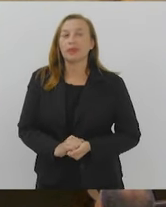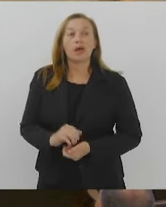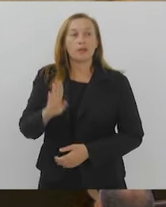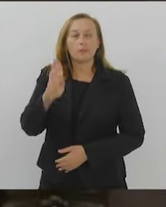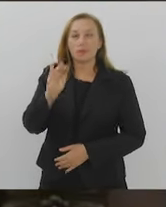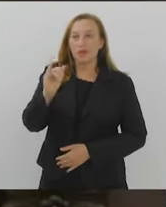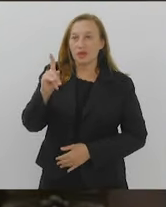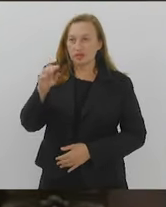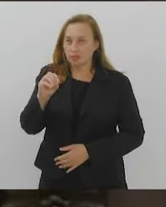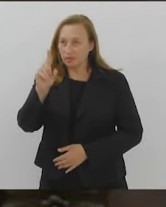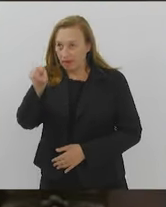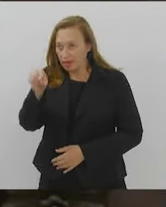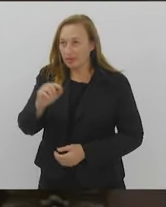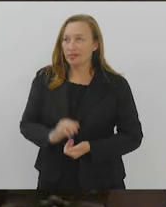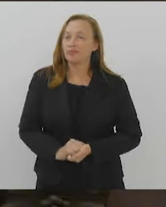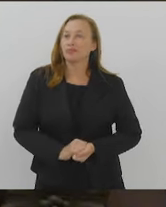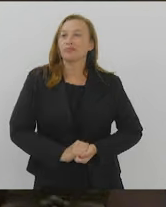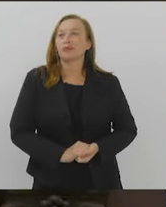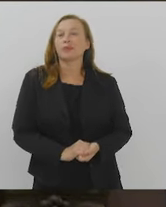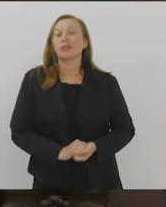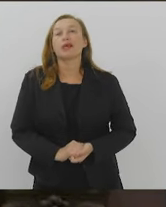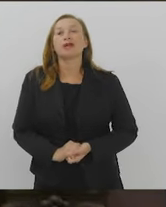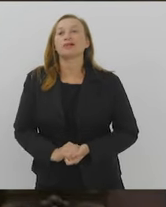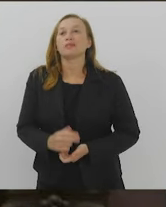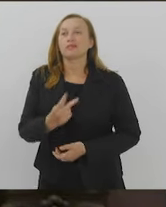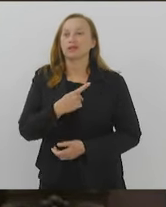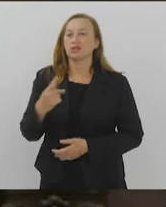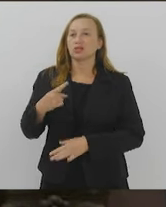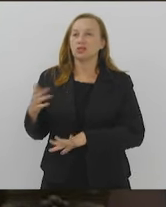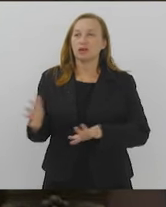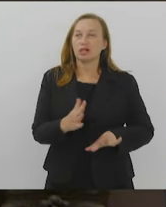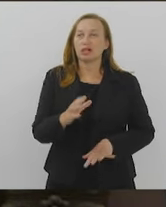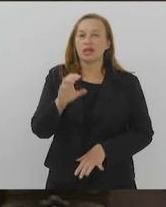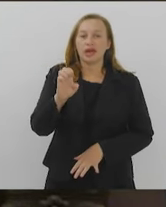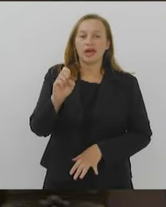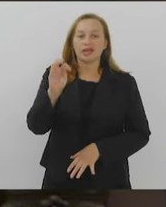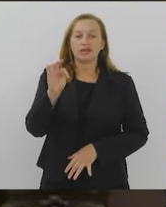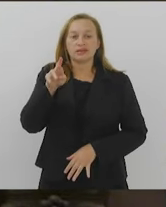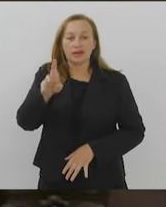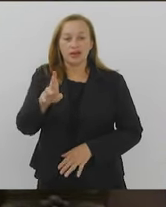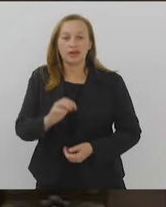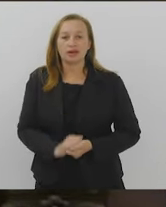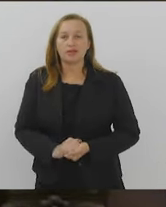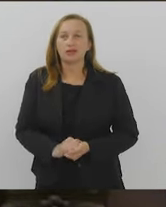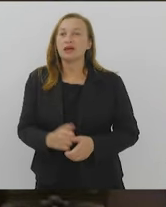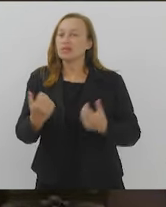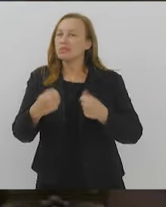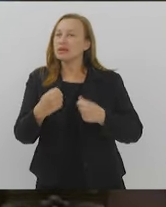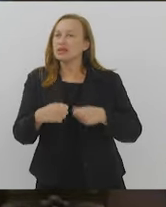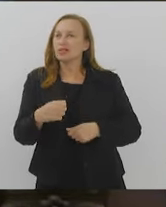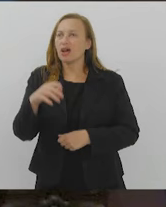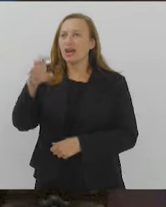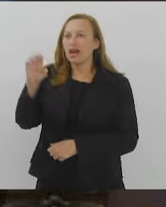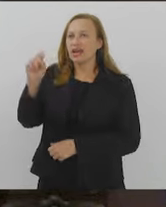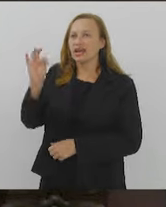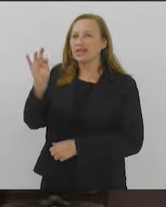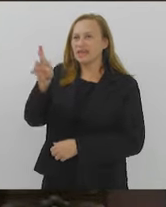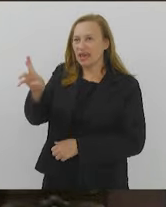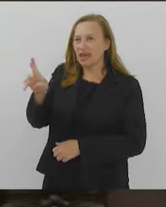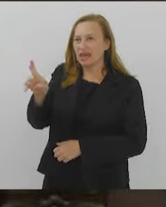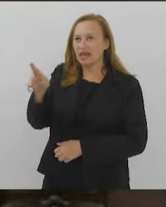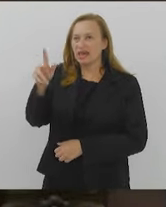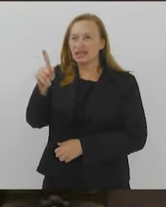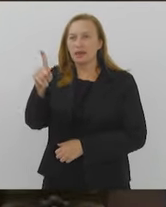aí, pastora. A Esté Calisto. Tem que colocar a Esté de Paula.